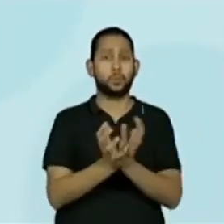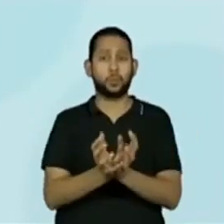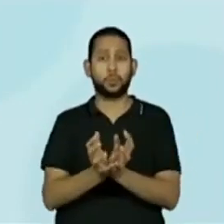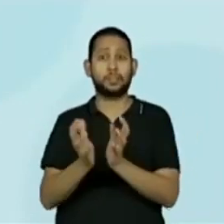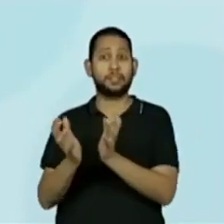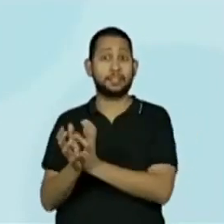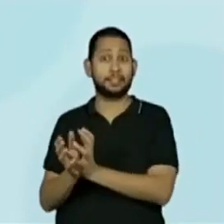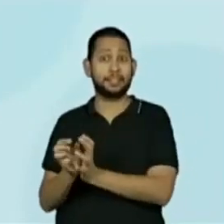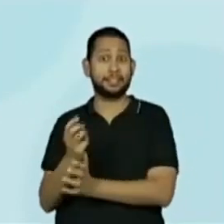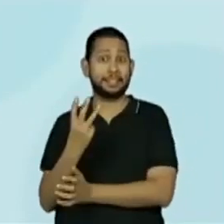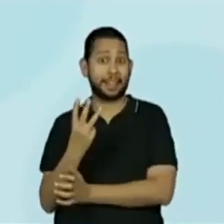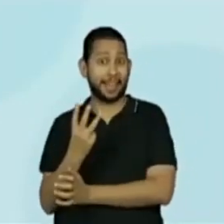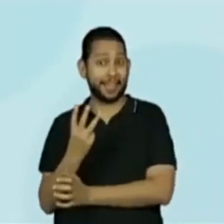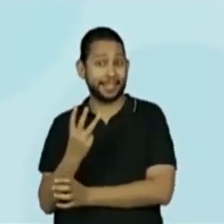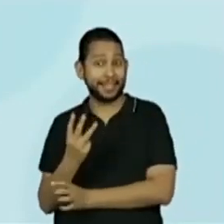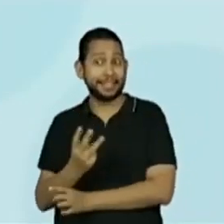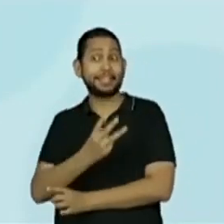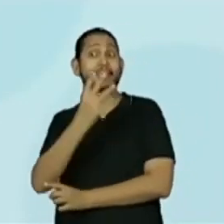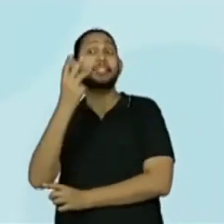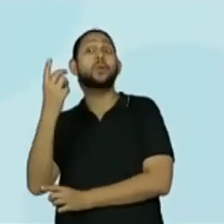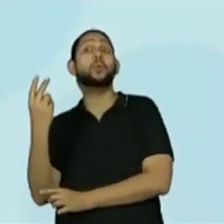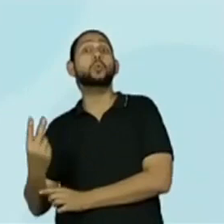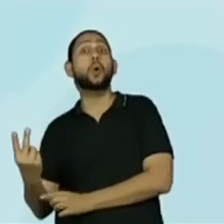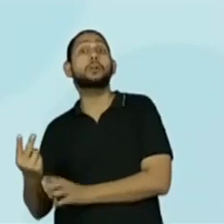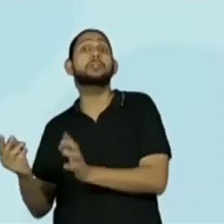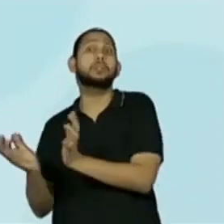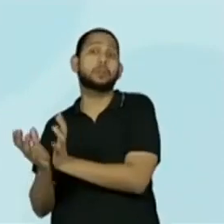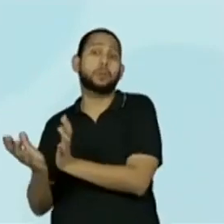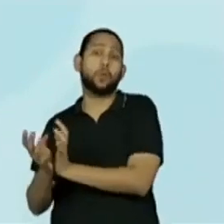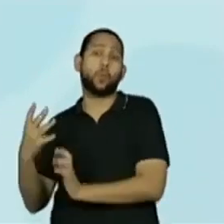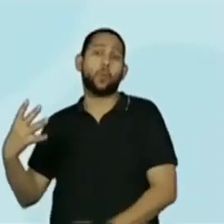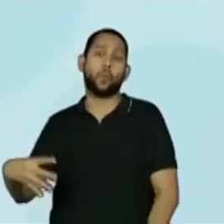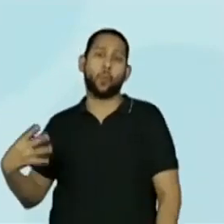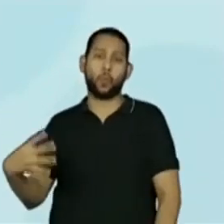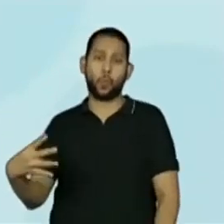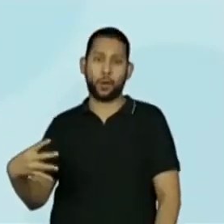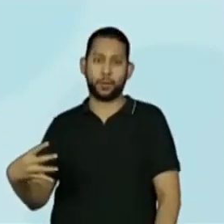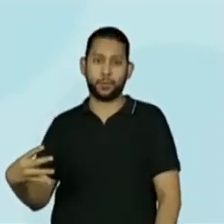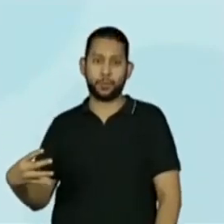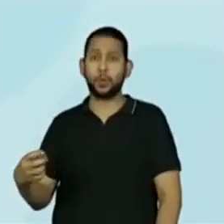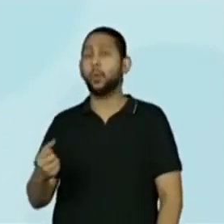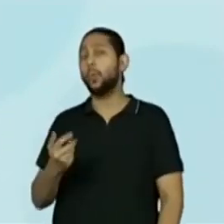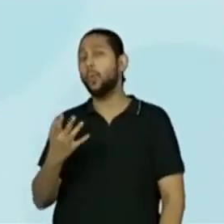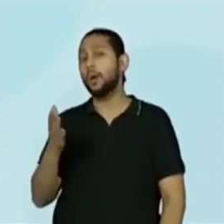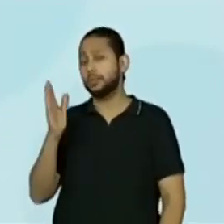1, 2, 3, 4. Verifiquem, 4. E quantas ordens?